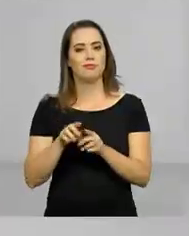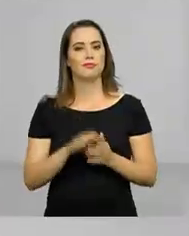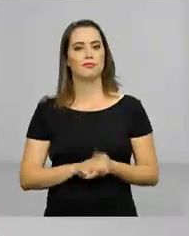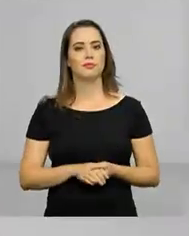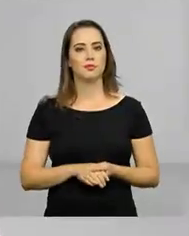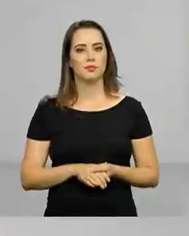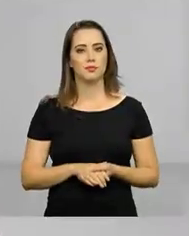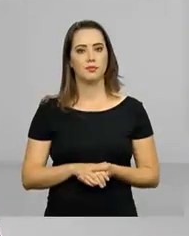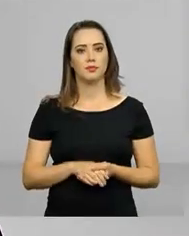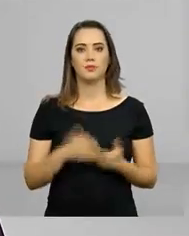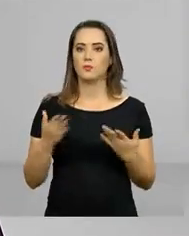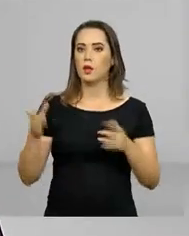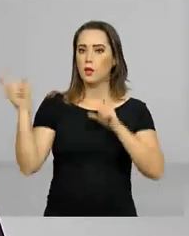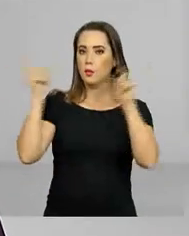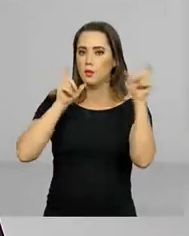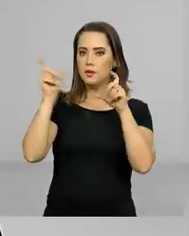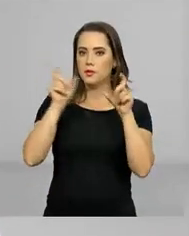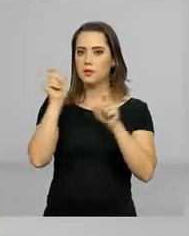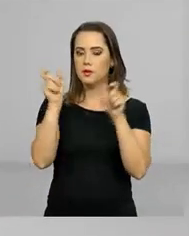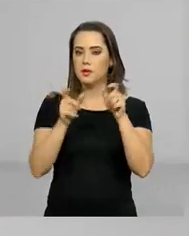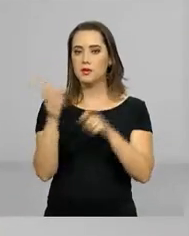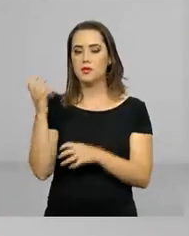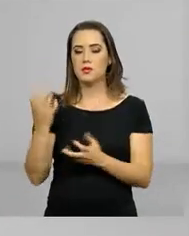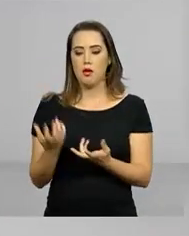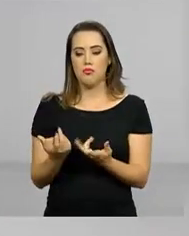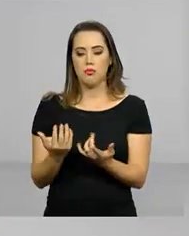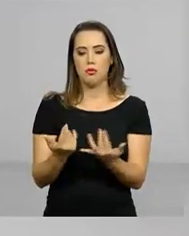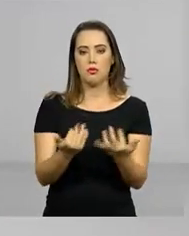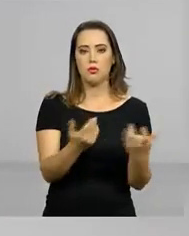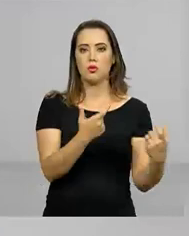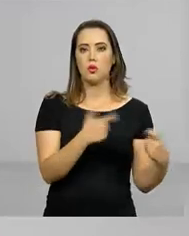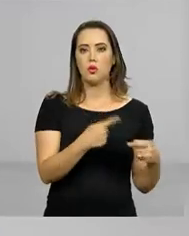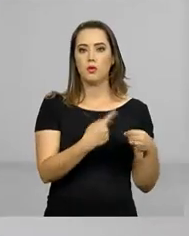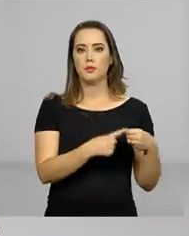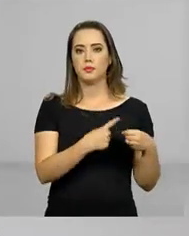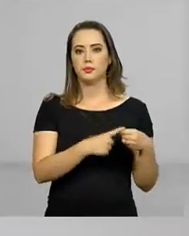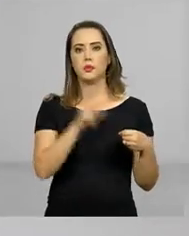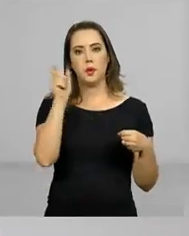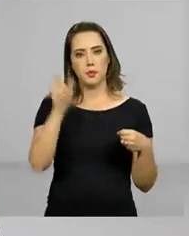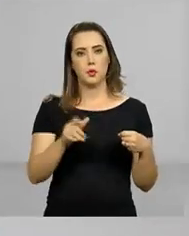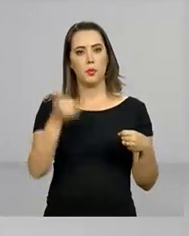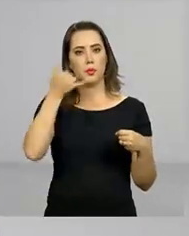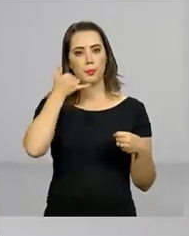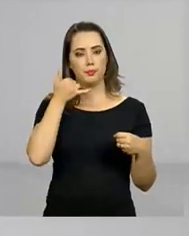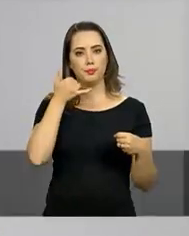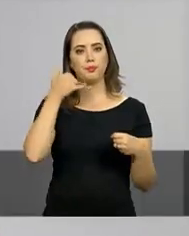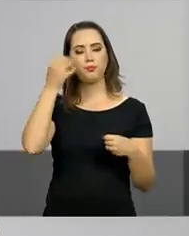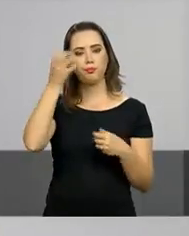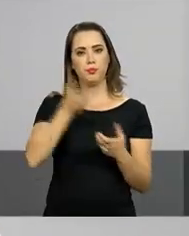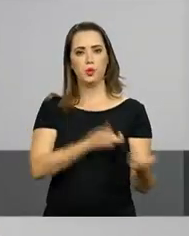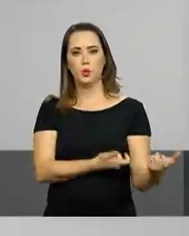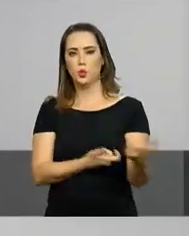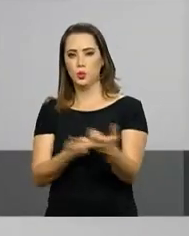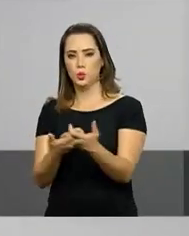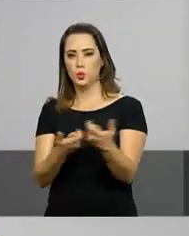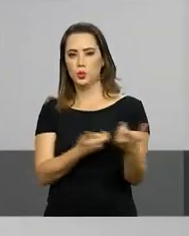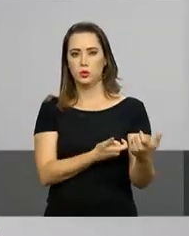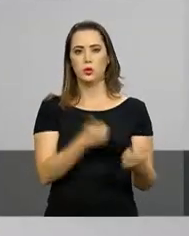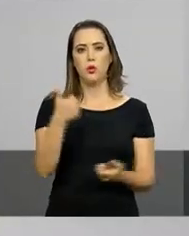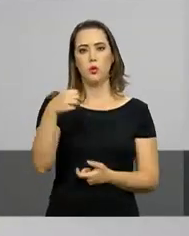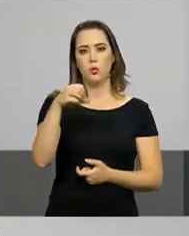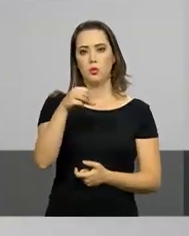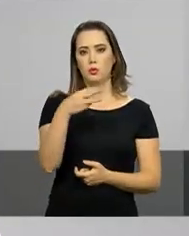e para avisar sobre algum incêndio em área urbana o cidadão pode ligar para os bombeiros no 193